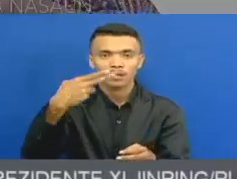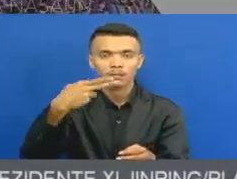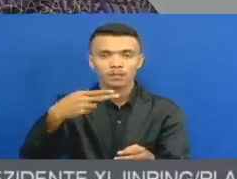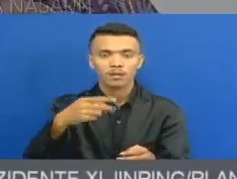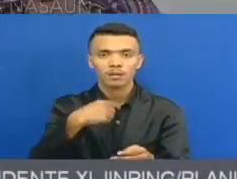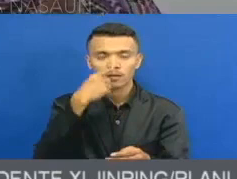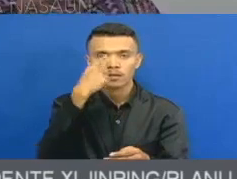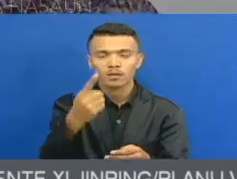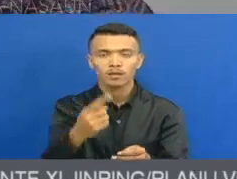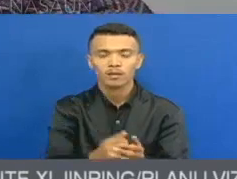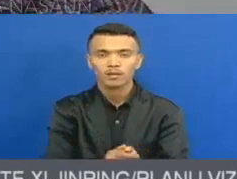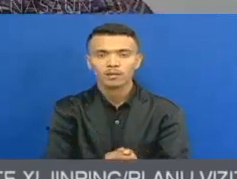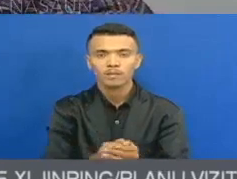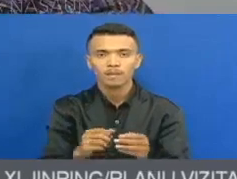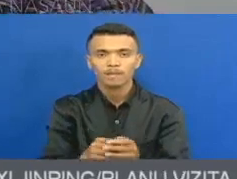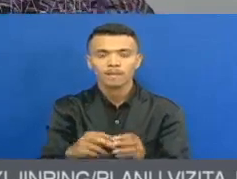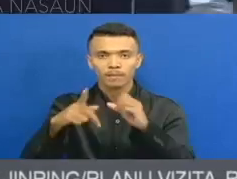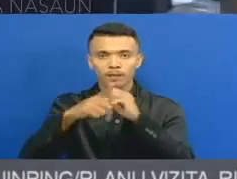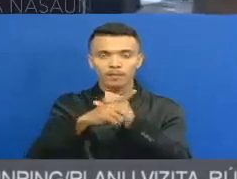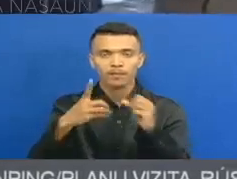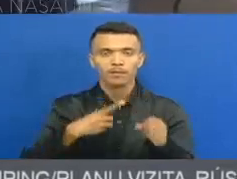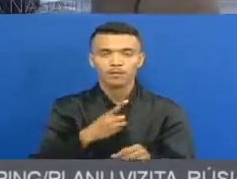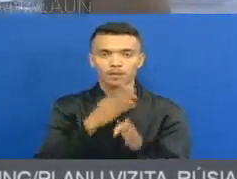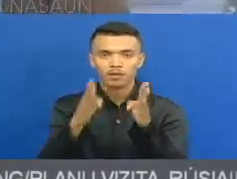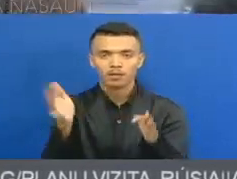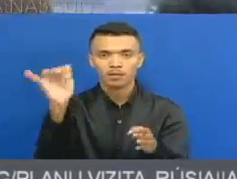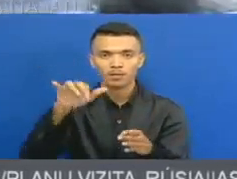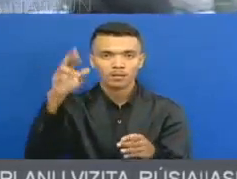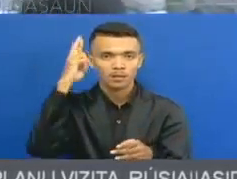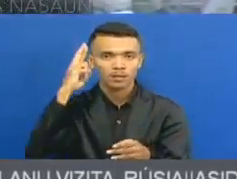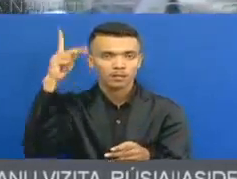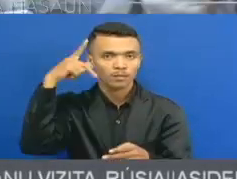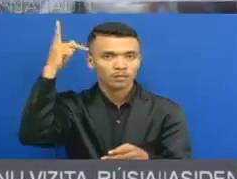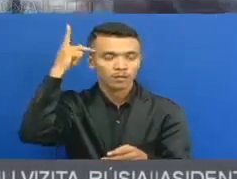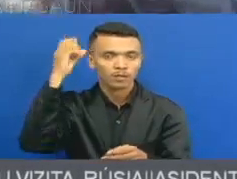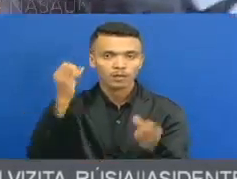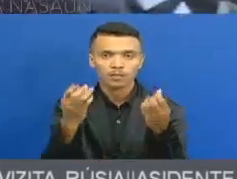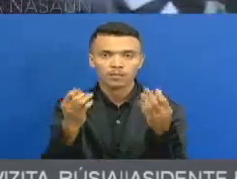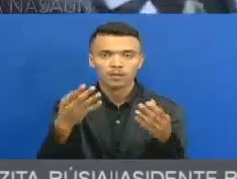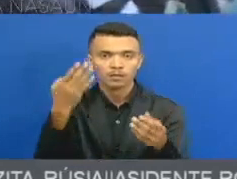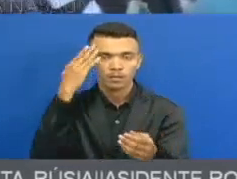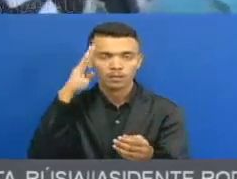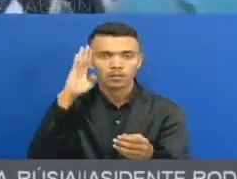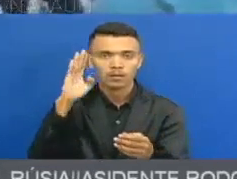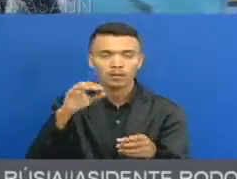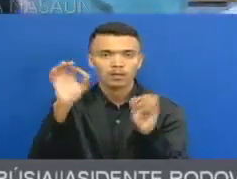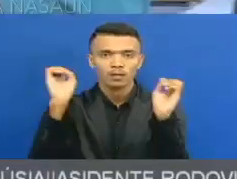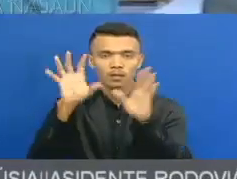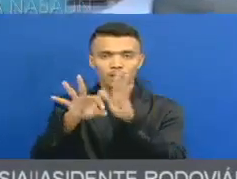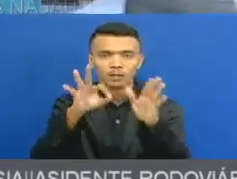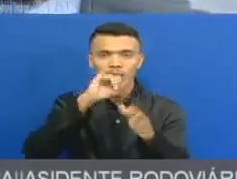Henry Samsung Hateteng, bangkada parlamentar Sira aplika razão politika oi-oi. Hodila priense korum, hodila hili